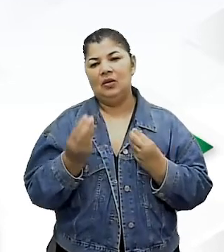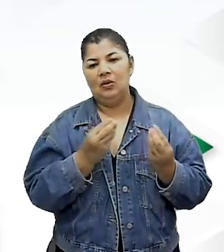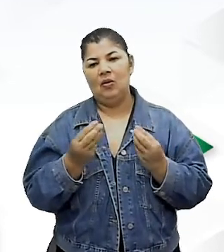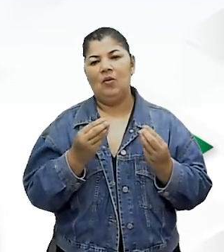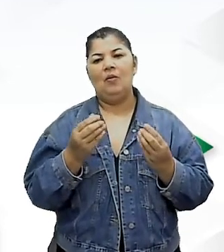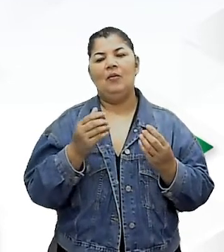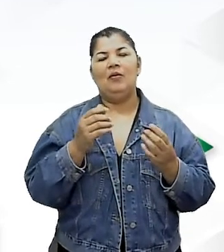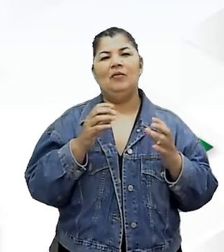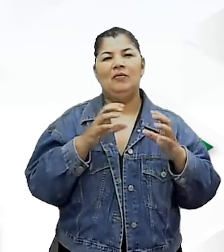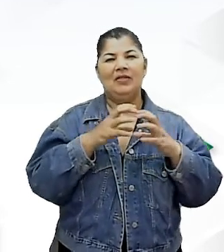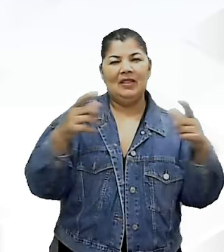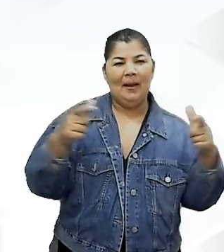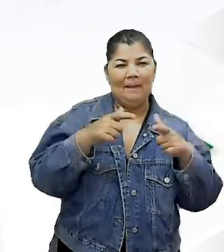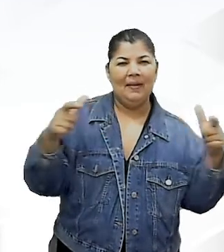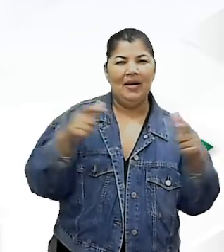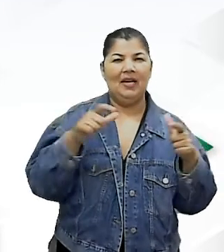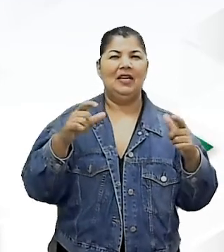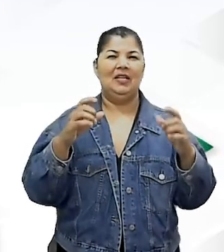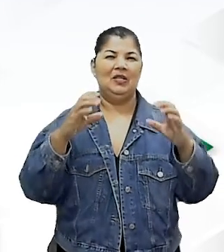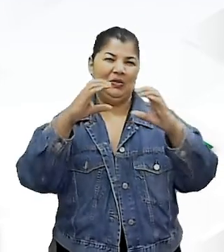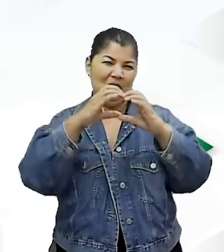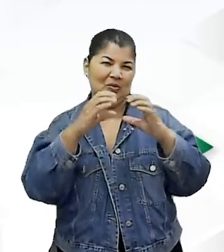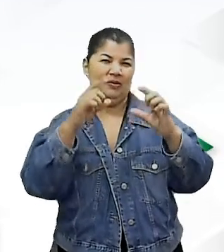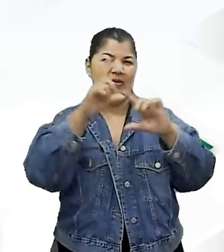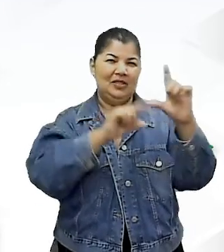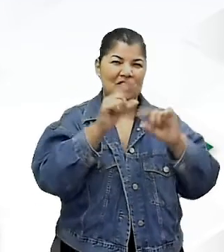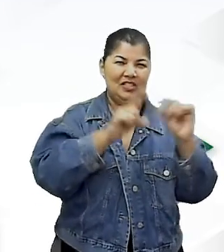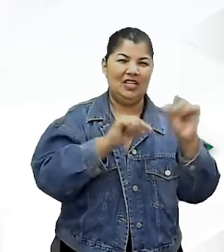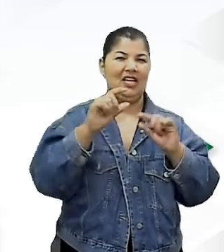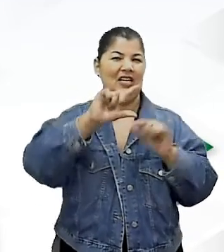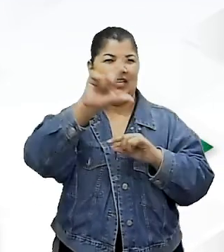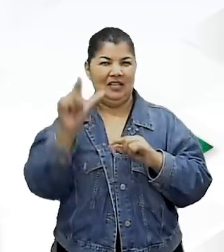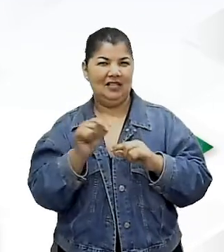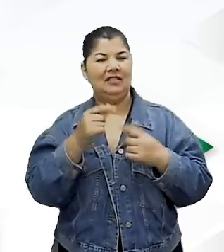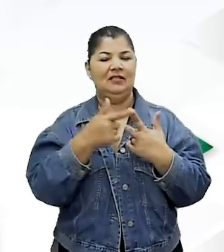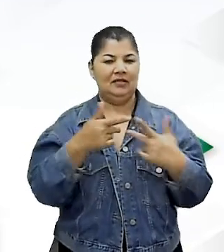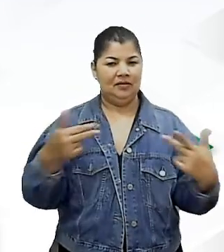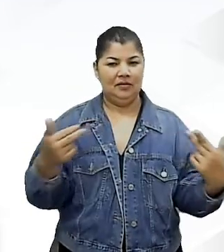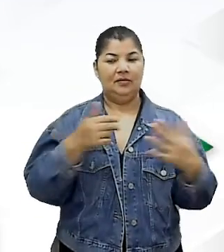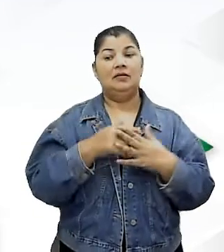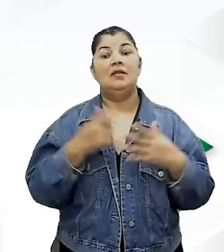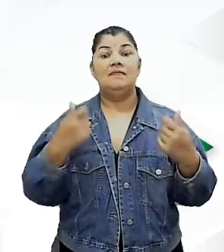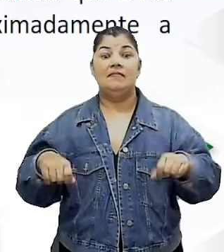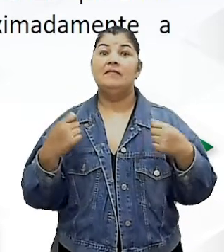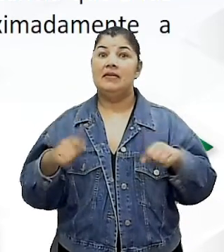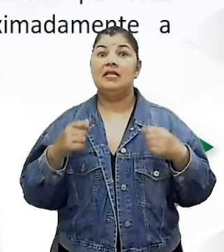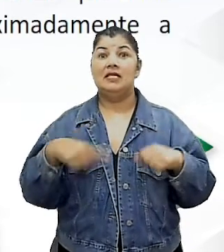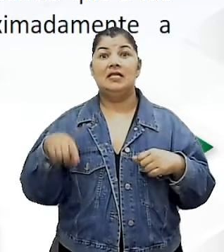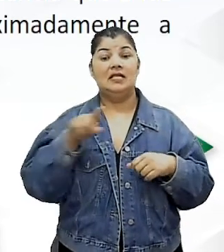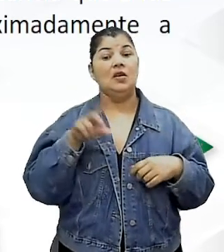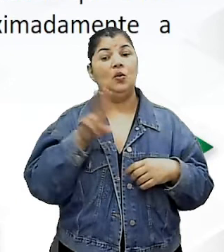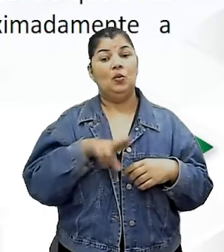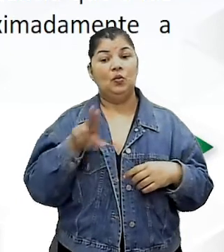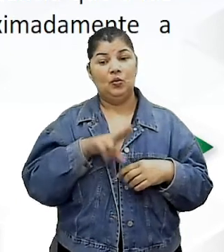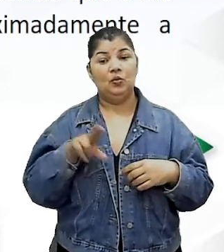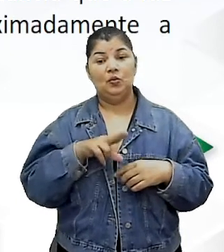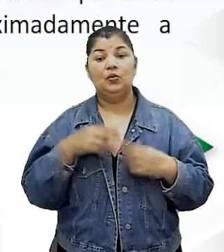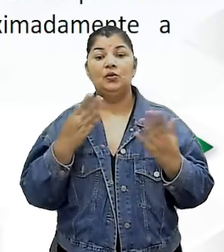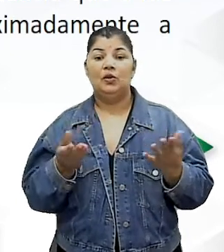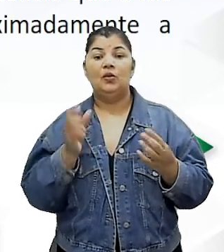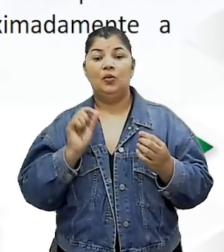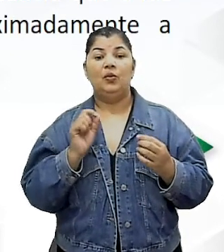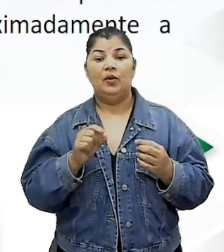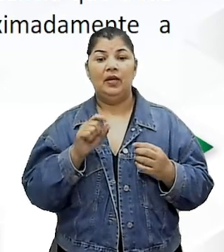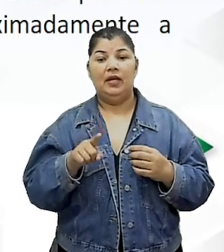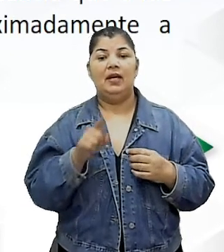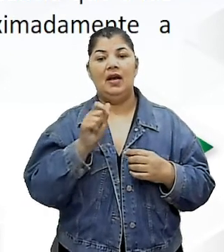de planetas, o tempo de vida das estrelas e outras coisas mais, e é necessário, claro, que ela use para isso a unidade de